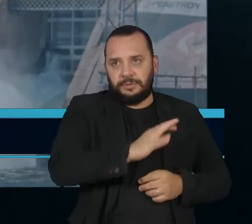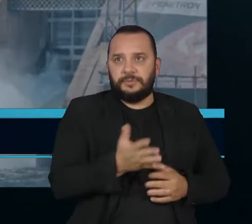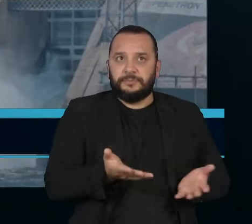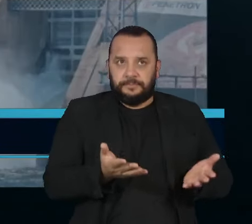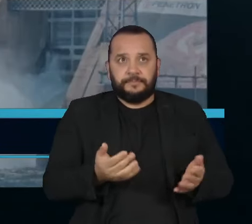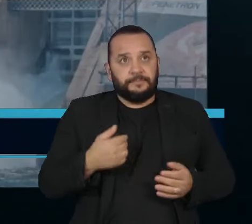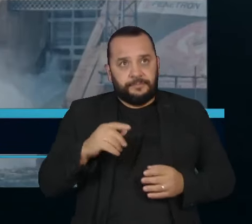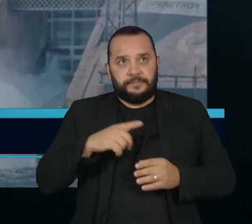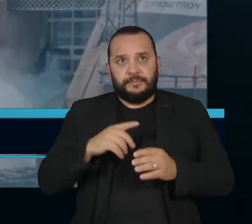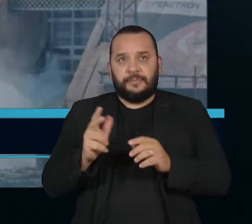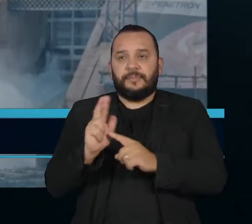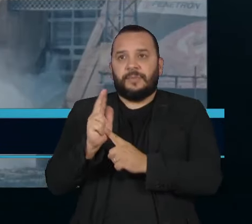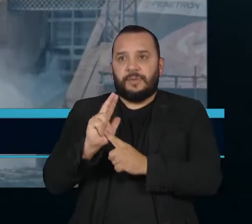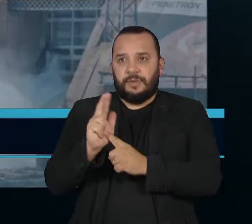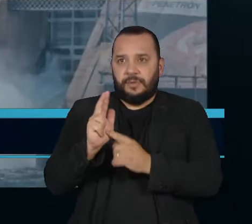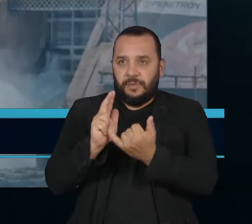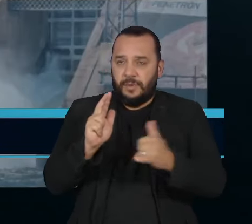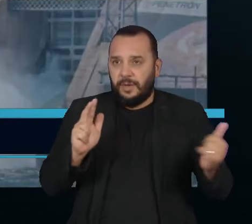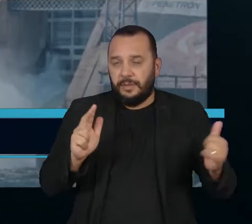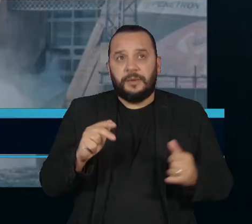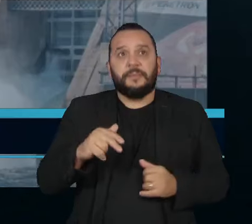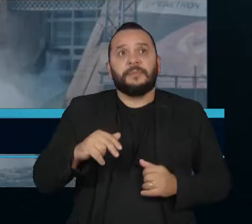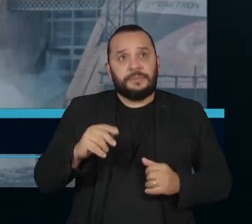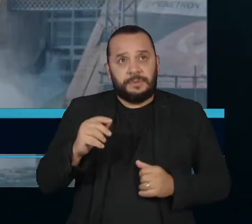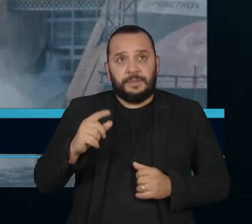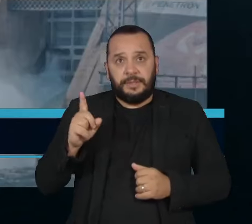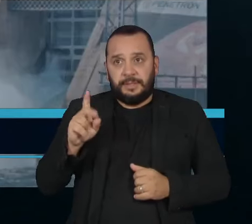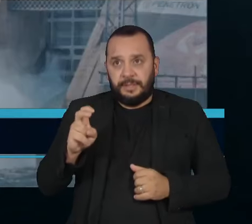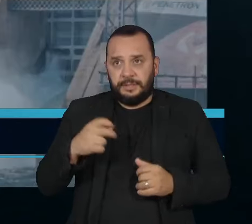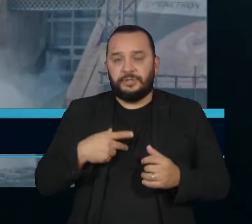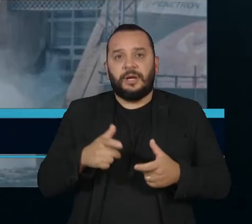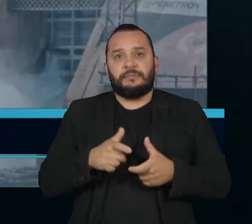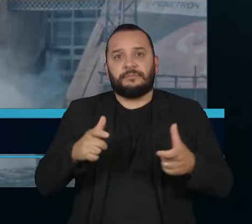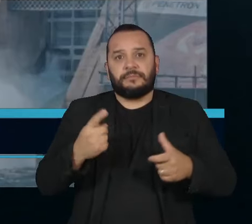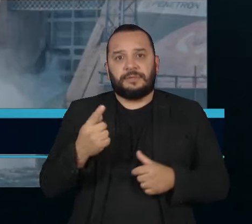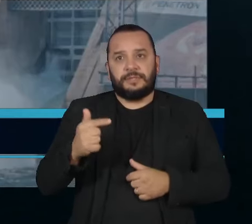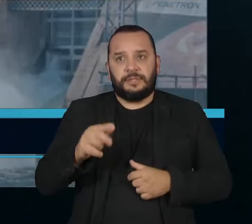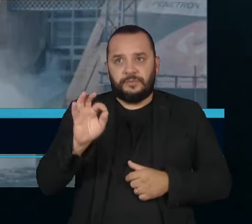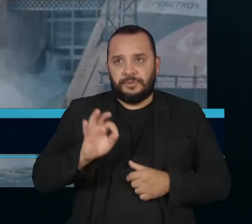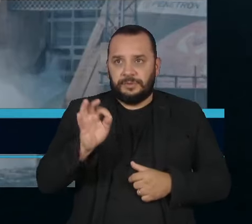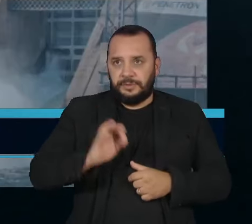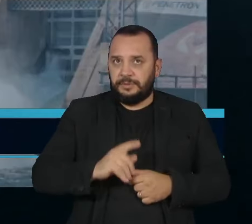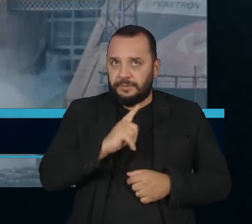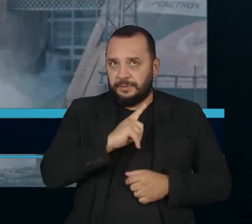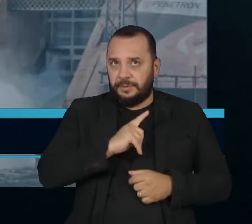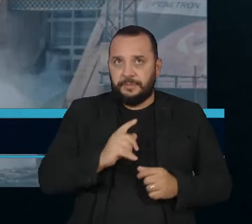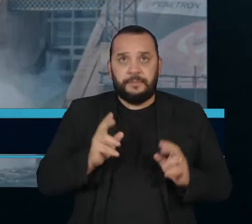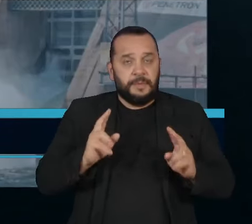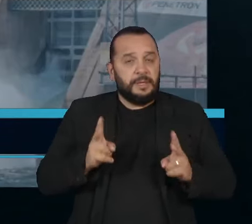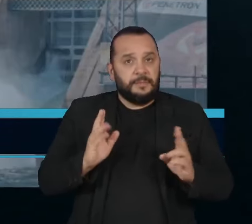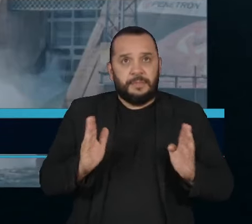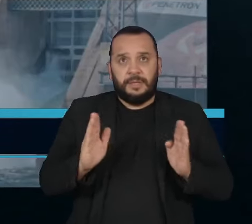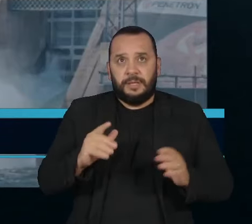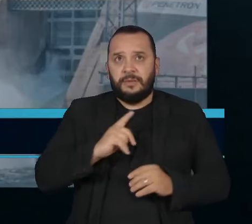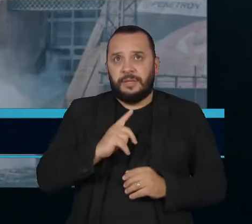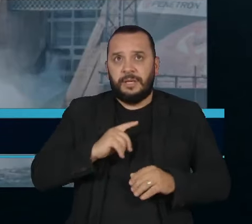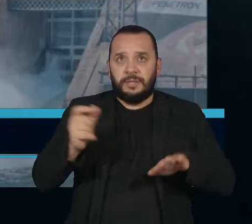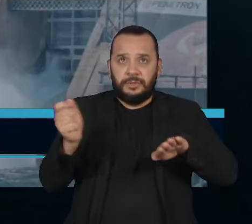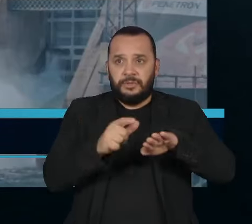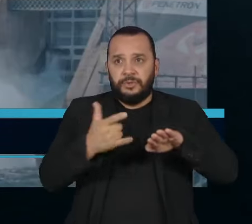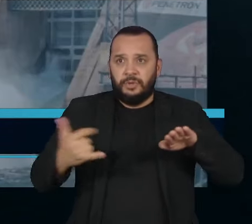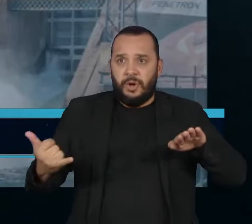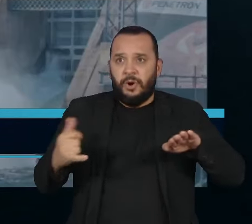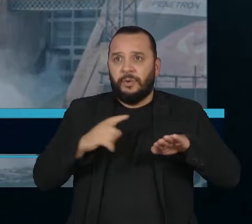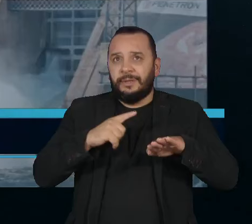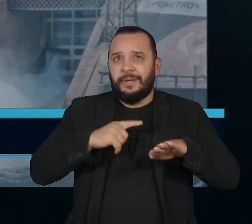energia eólica é a que mais se destaca subindo de 15 para 17% no mesmo período a energia solar deve saltar